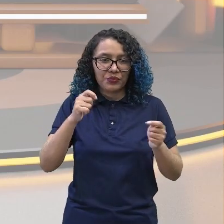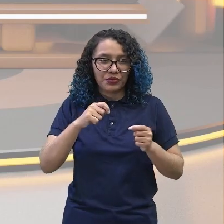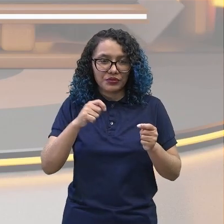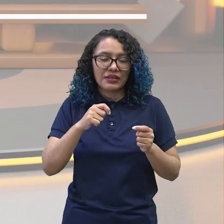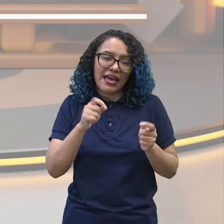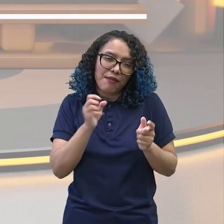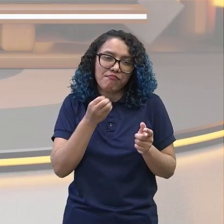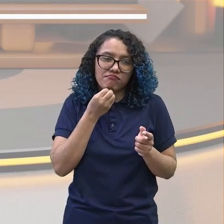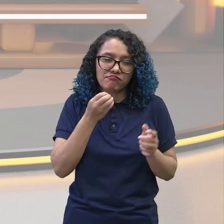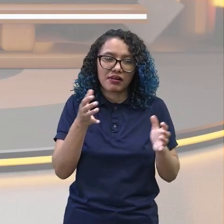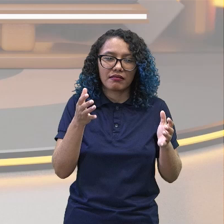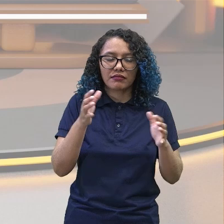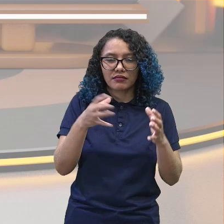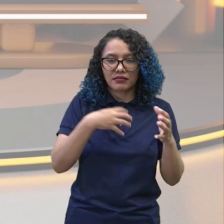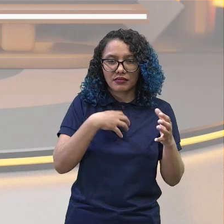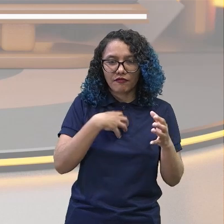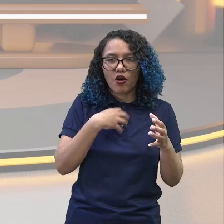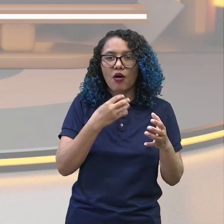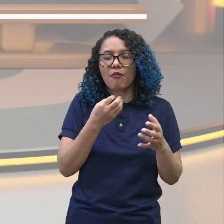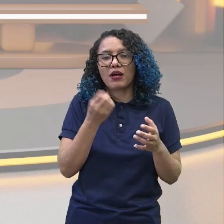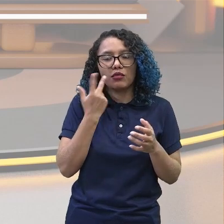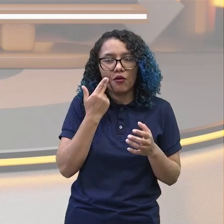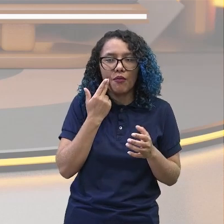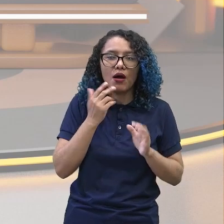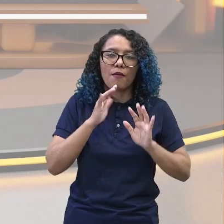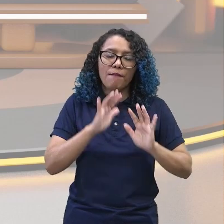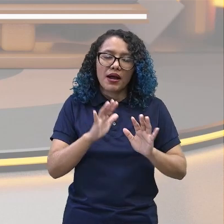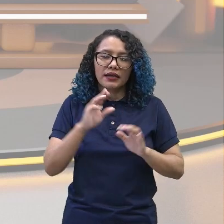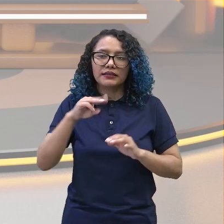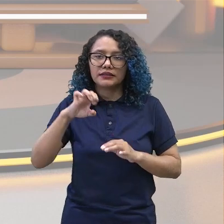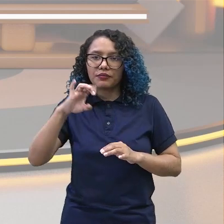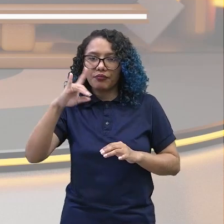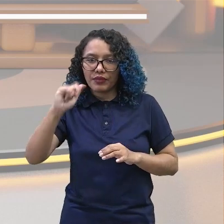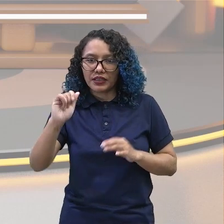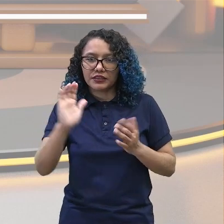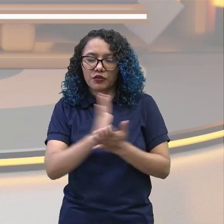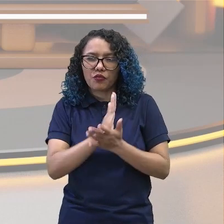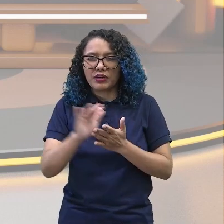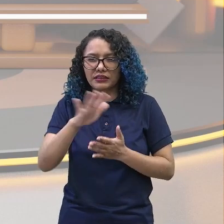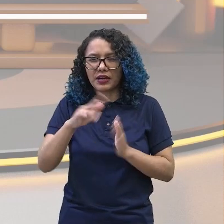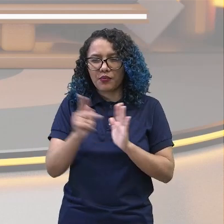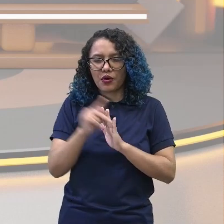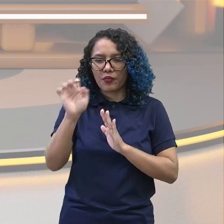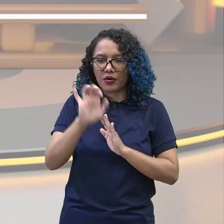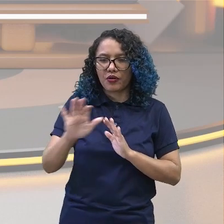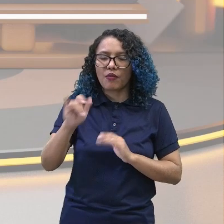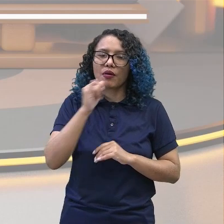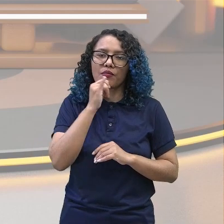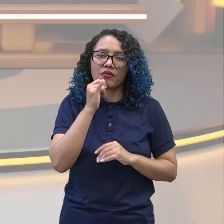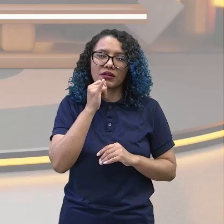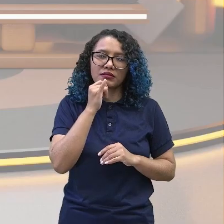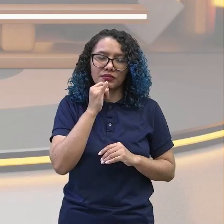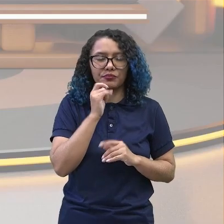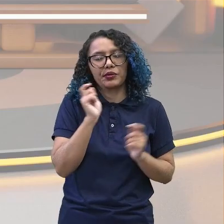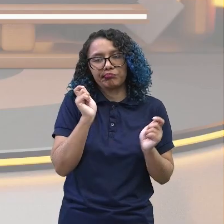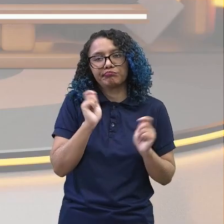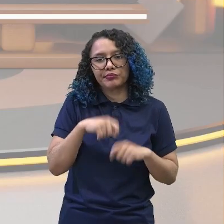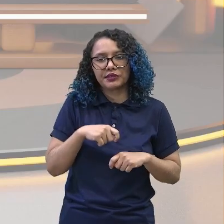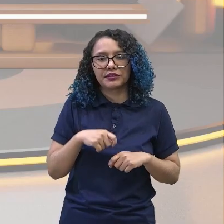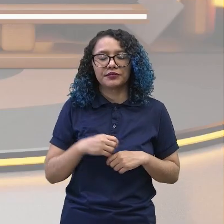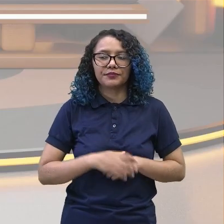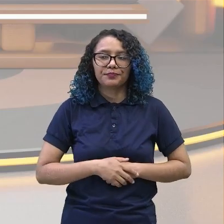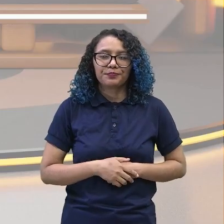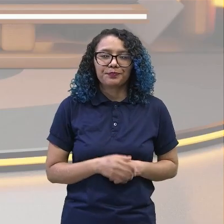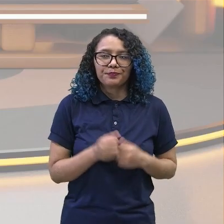conservada. Exemplo de áreas de média latitude. Algumas regiões do continente europeu, eu posso citar como exemplo para vocês, né?